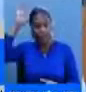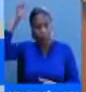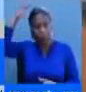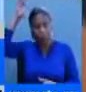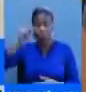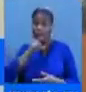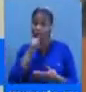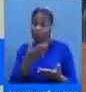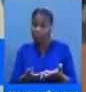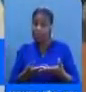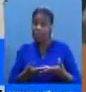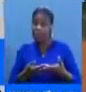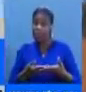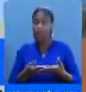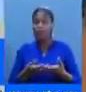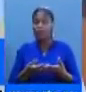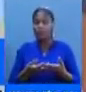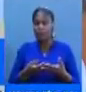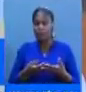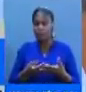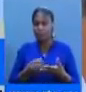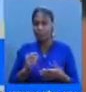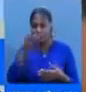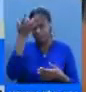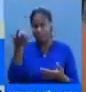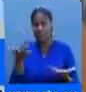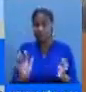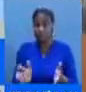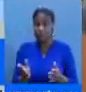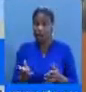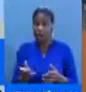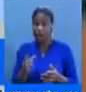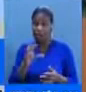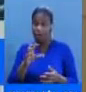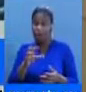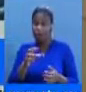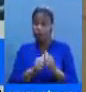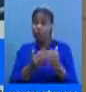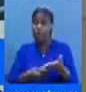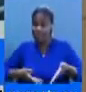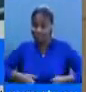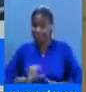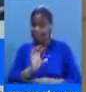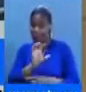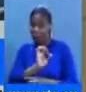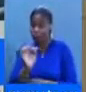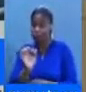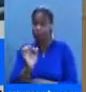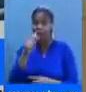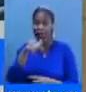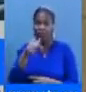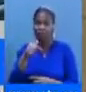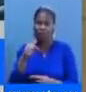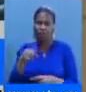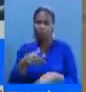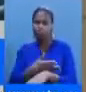deu possibilidade que recorressem, ou seja, facilitassem a nacionalidade. E aqui, de facto, é uma burocracia